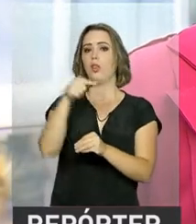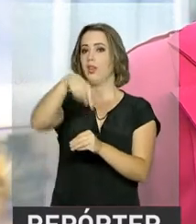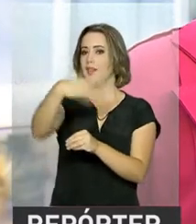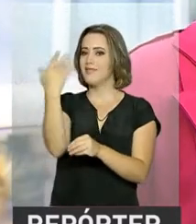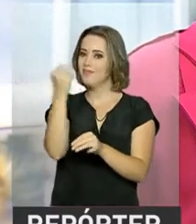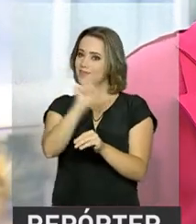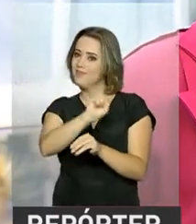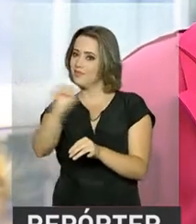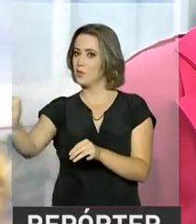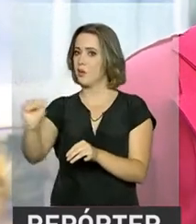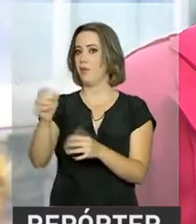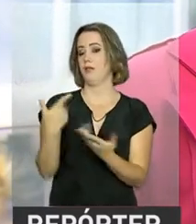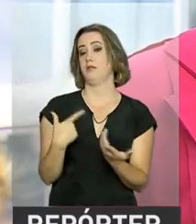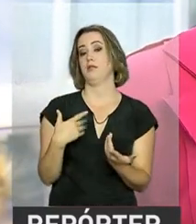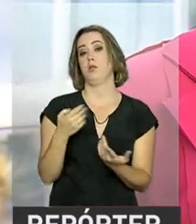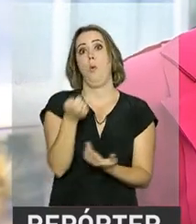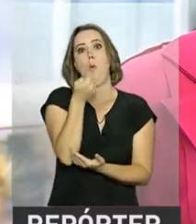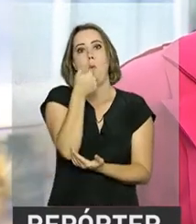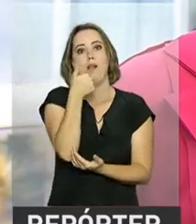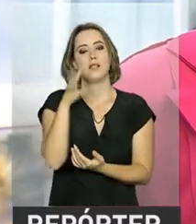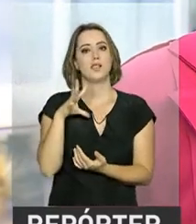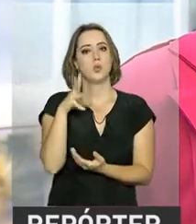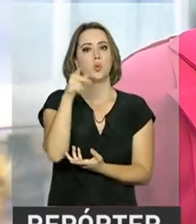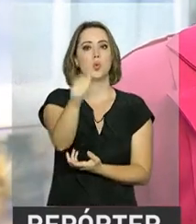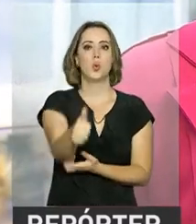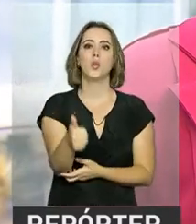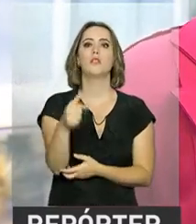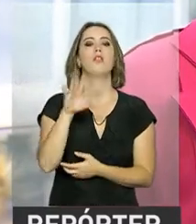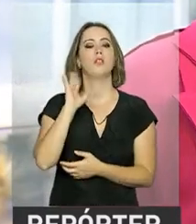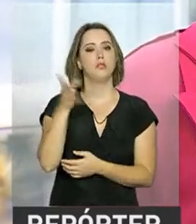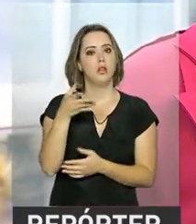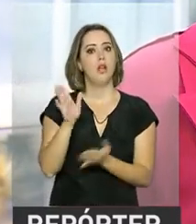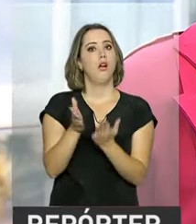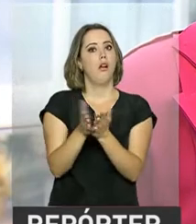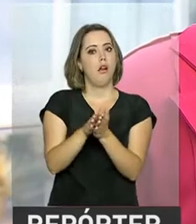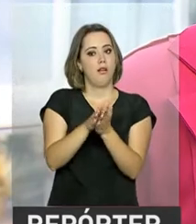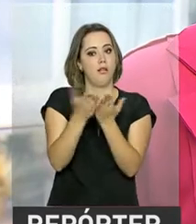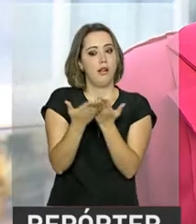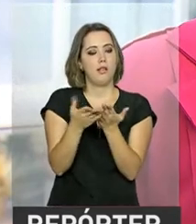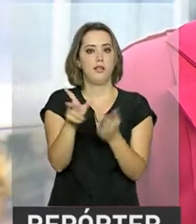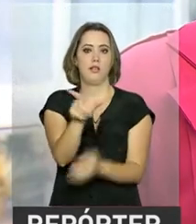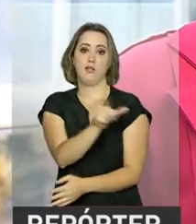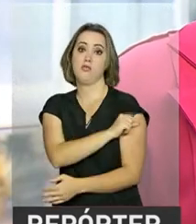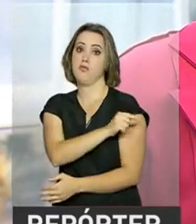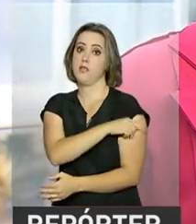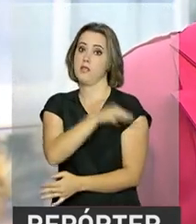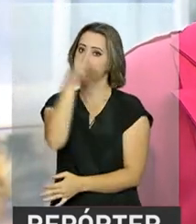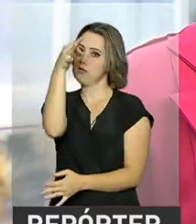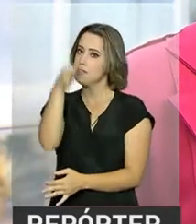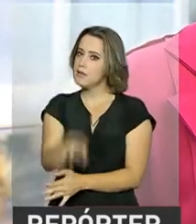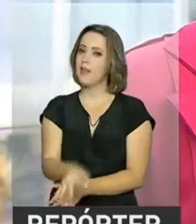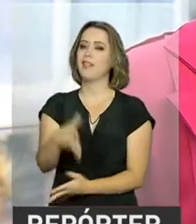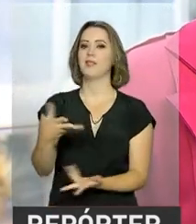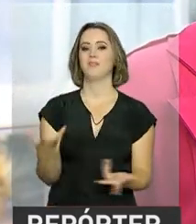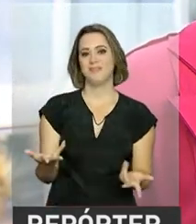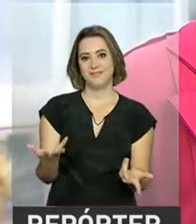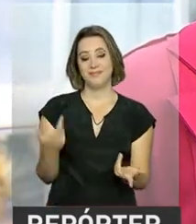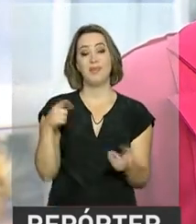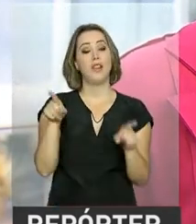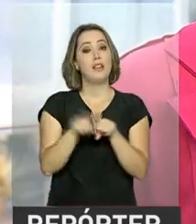E quase todas, 99%, estavam com a carteira de vacinação em dia. Os dados também apontaram